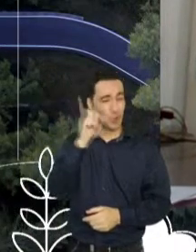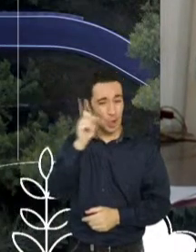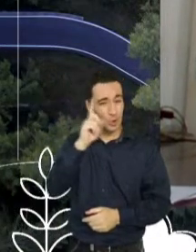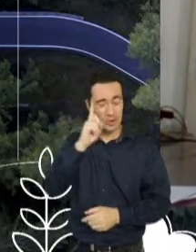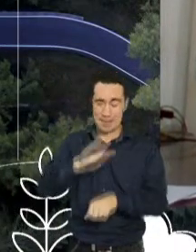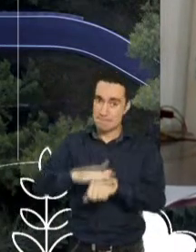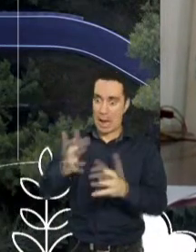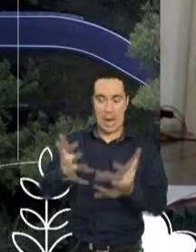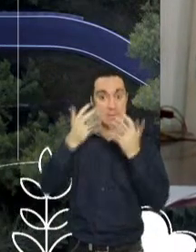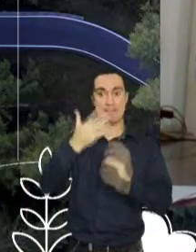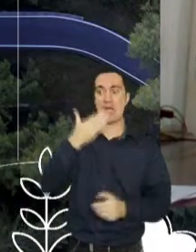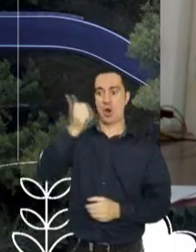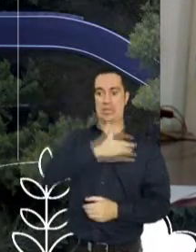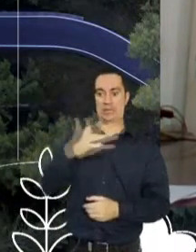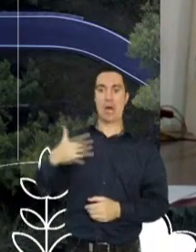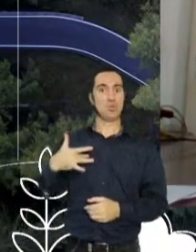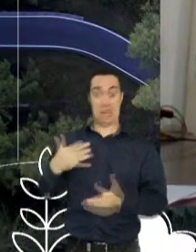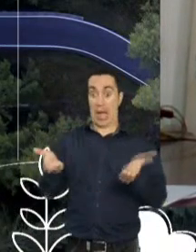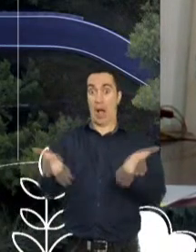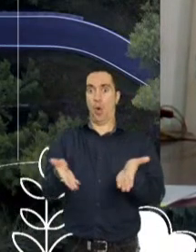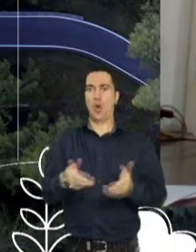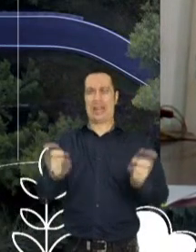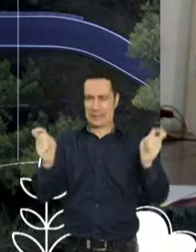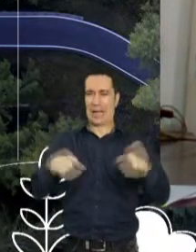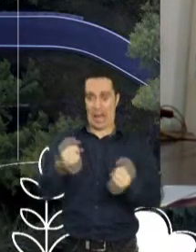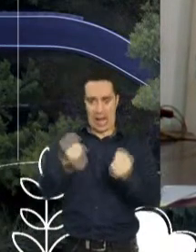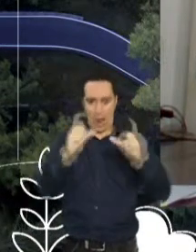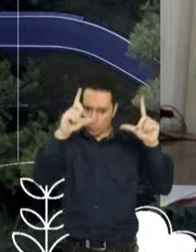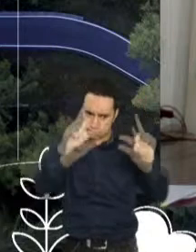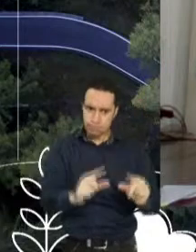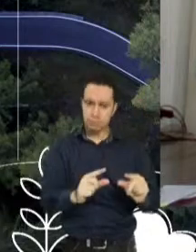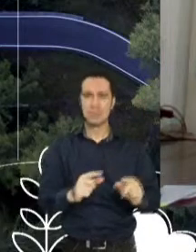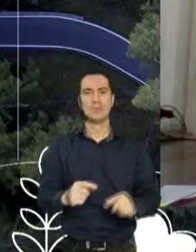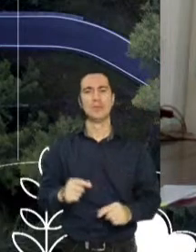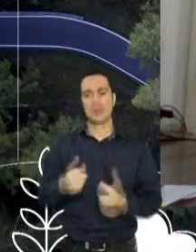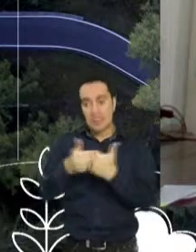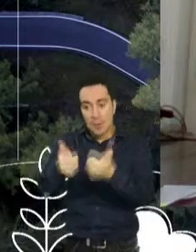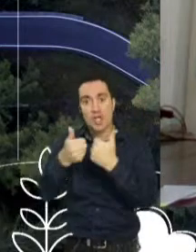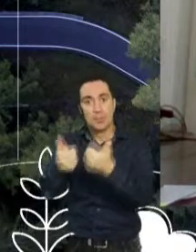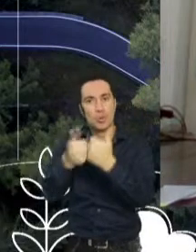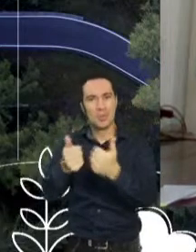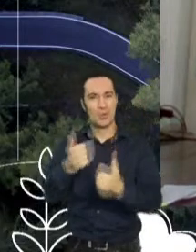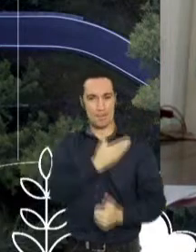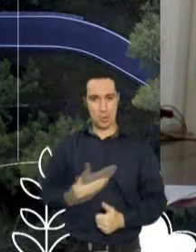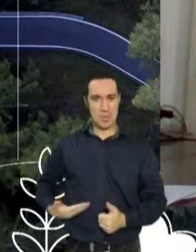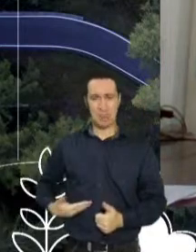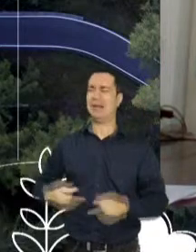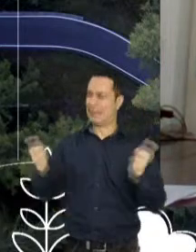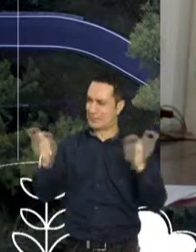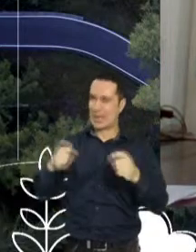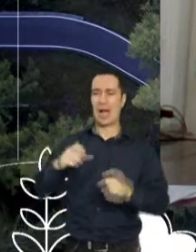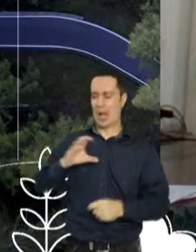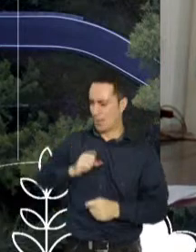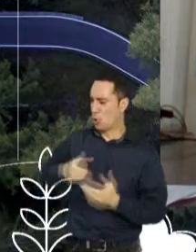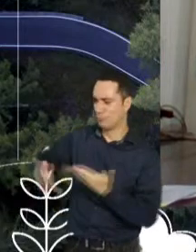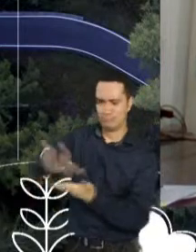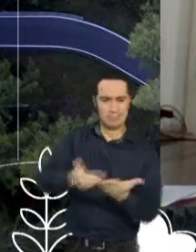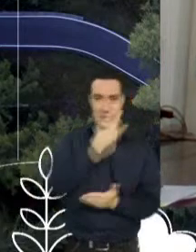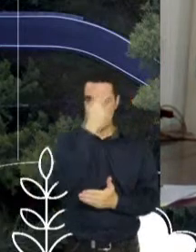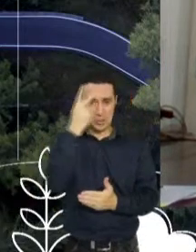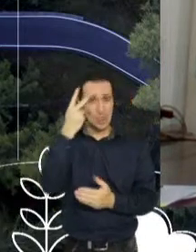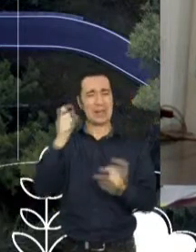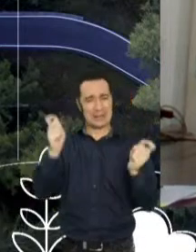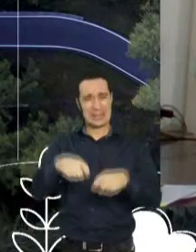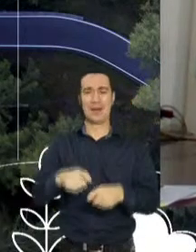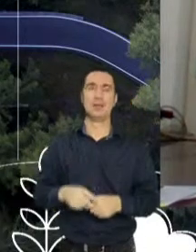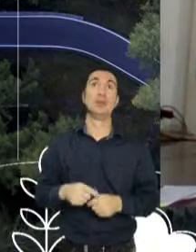A tua saúde melhora agora, nessa janela de tempo, e beneficia você e as pessoas que você ama aqui no seu